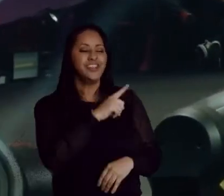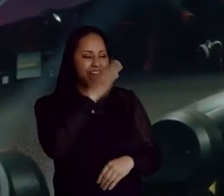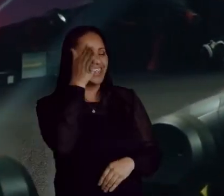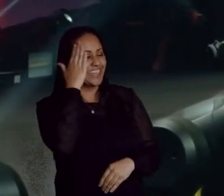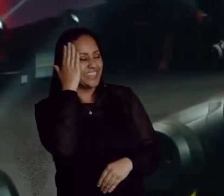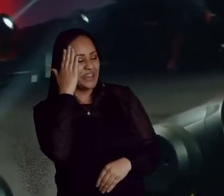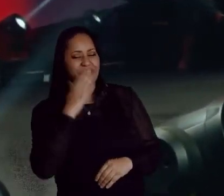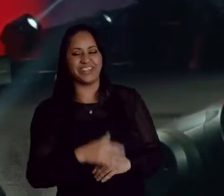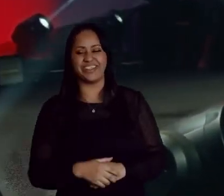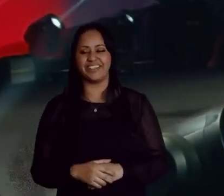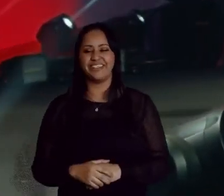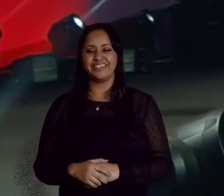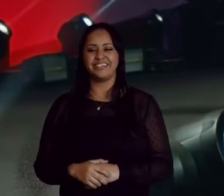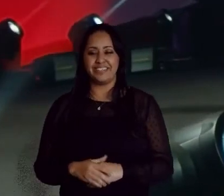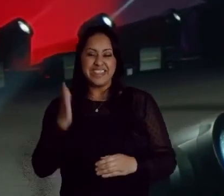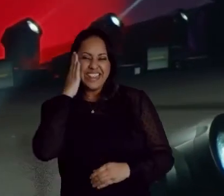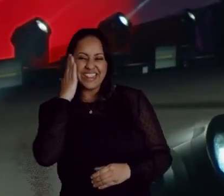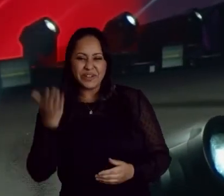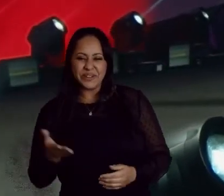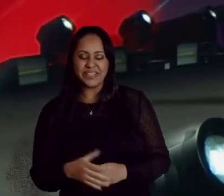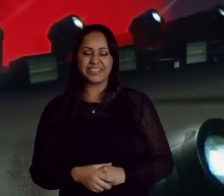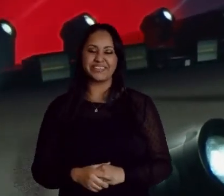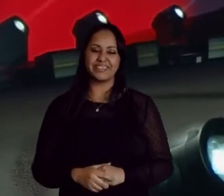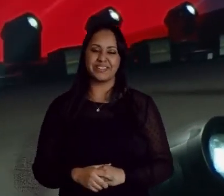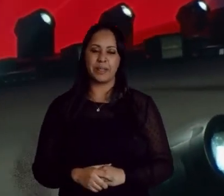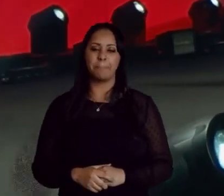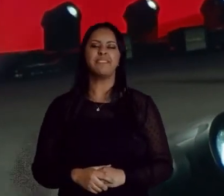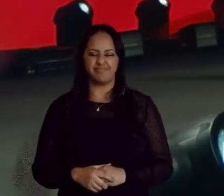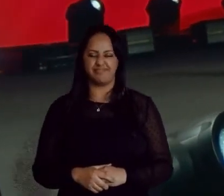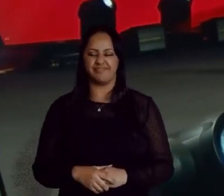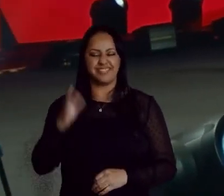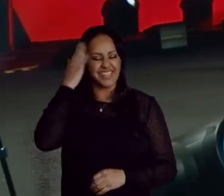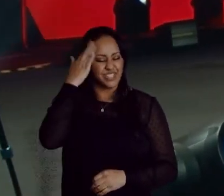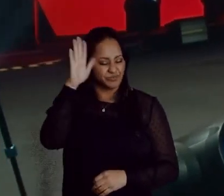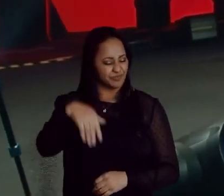mistério. Entenderam aí o negócio? É, eles entenderam.